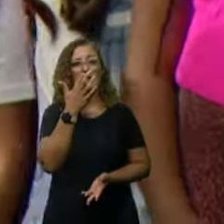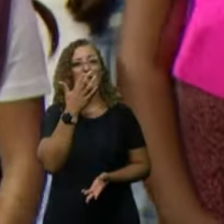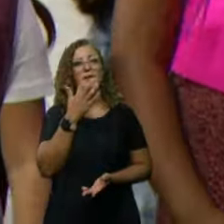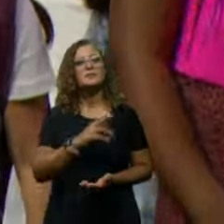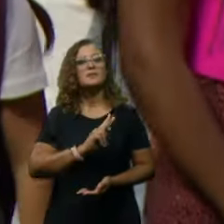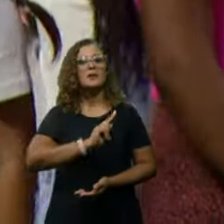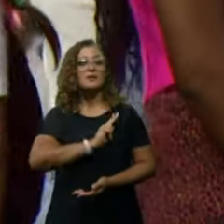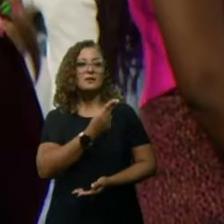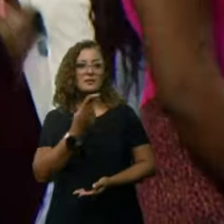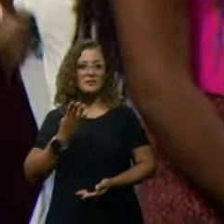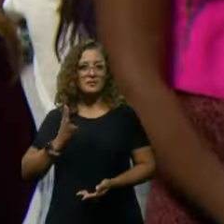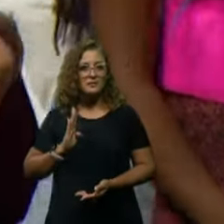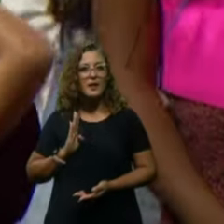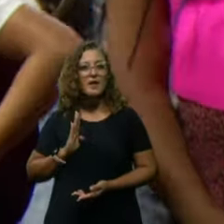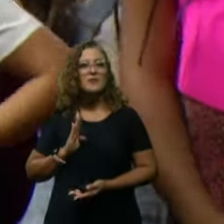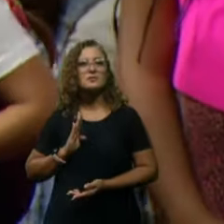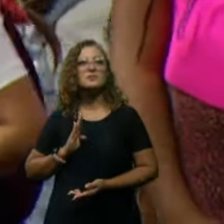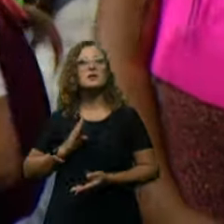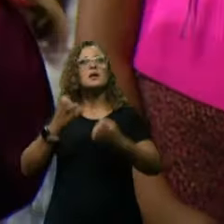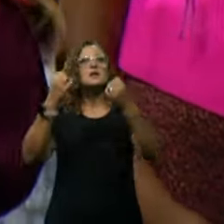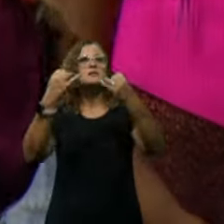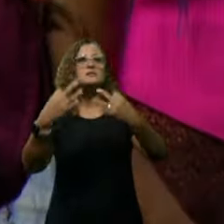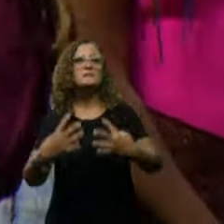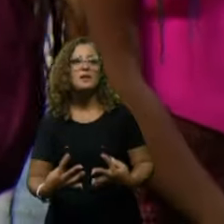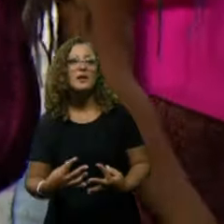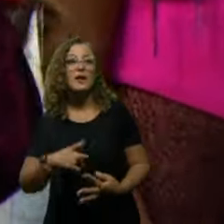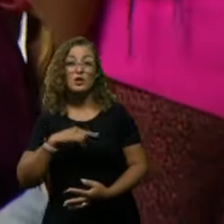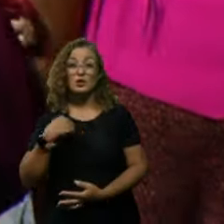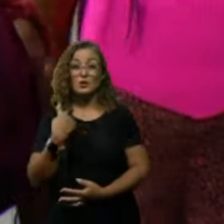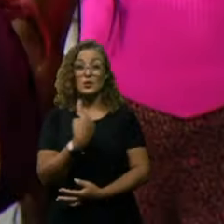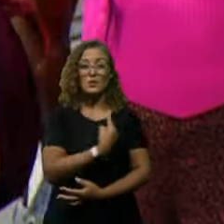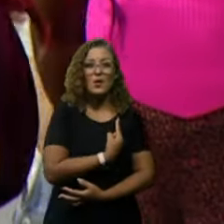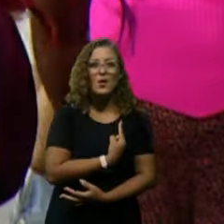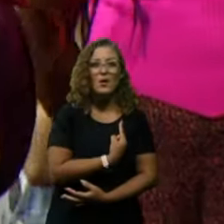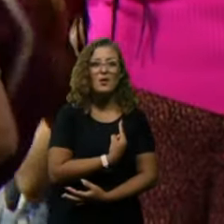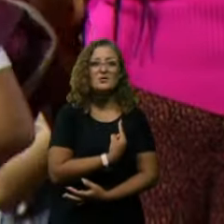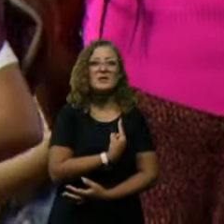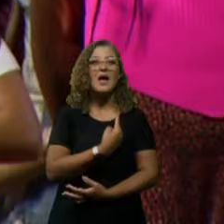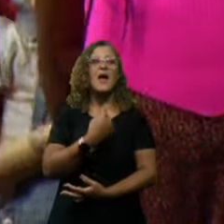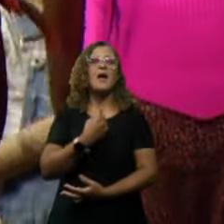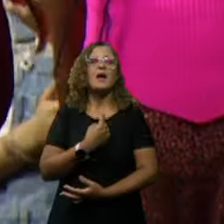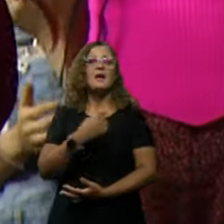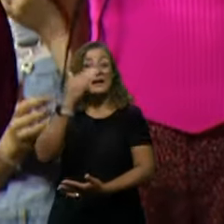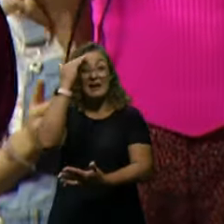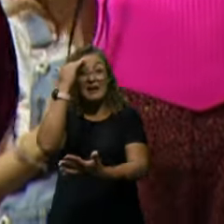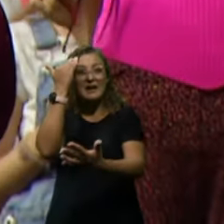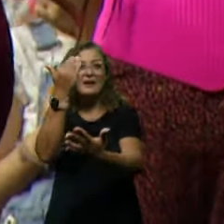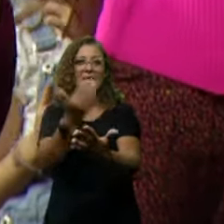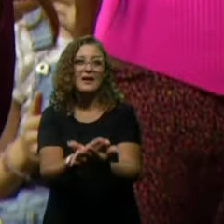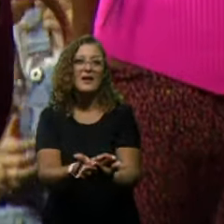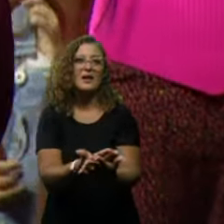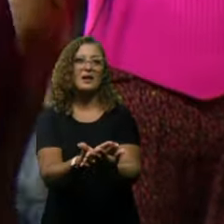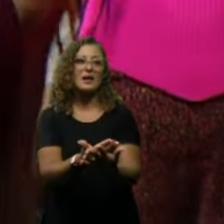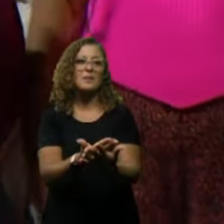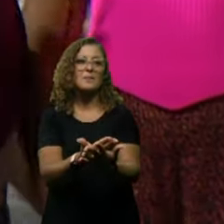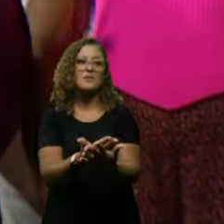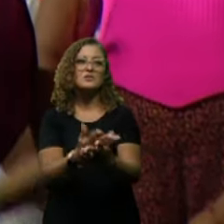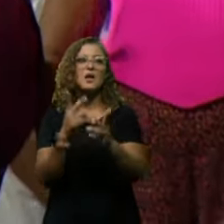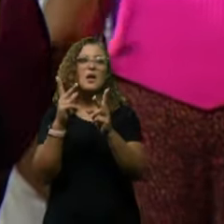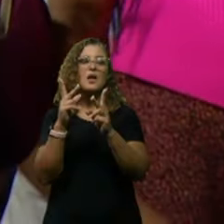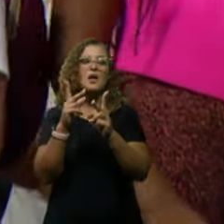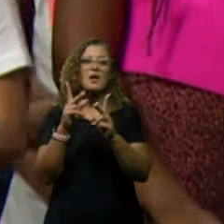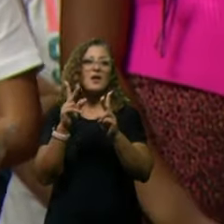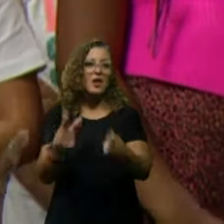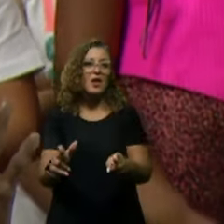porém não somos dois que se retiram para a perdição mas tudo que creem quando Arão apareceu no teu caminho